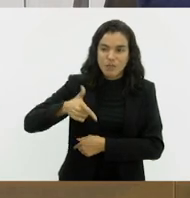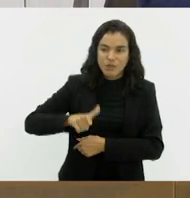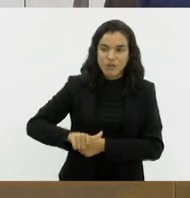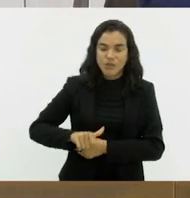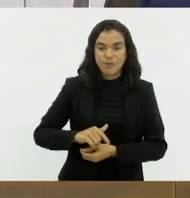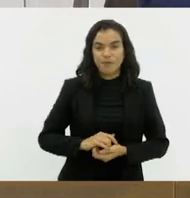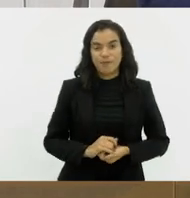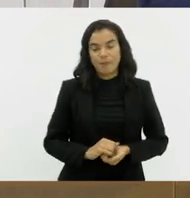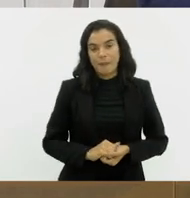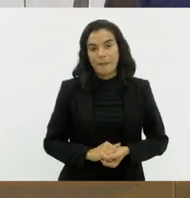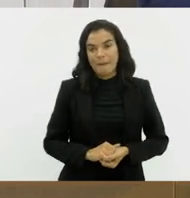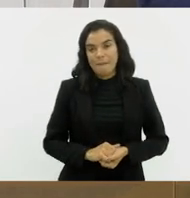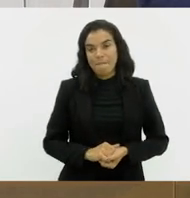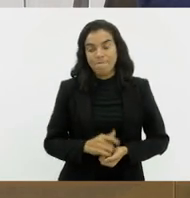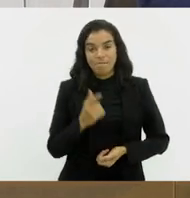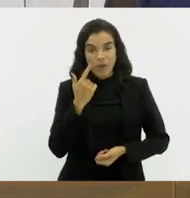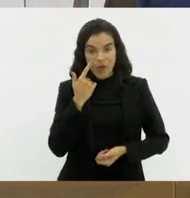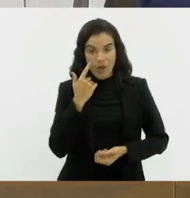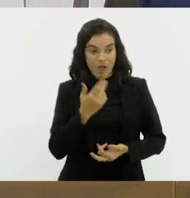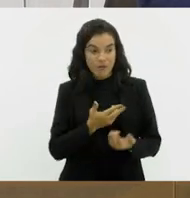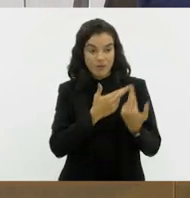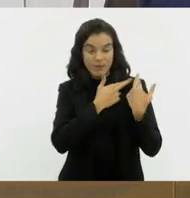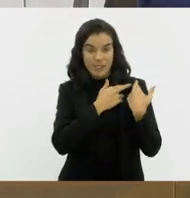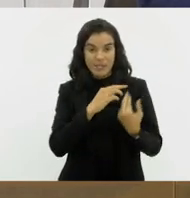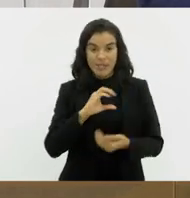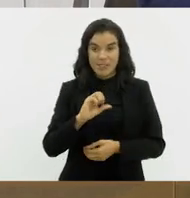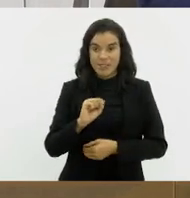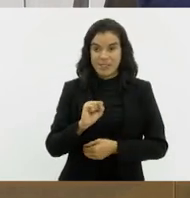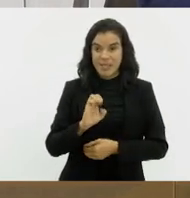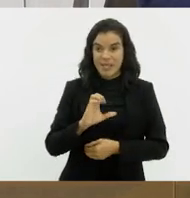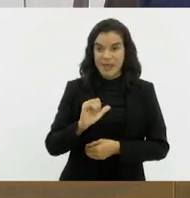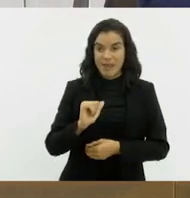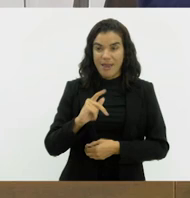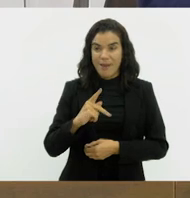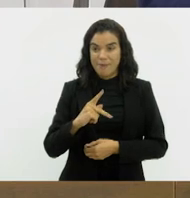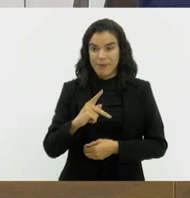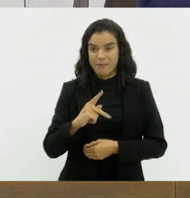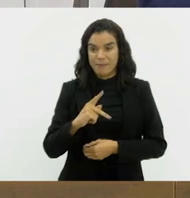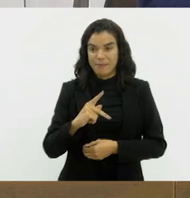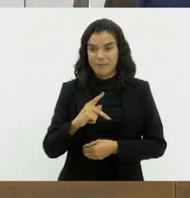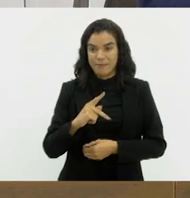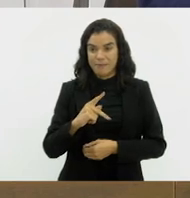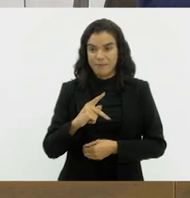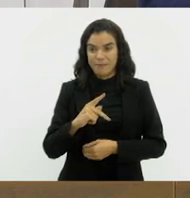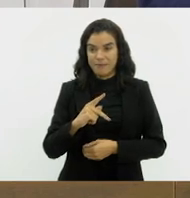né? Tá vendo? Ó, compete a SEAP, a Administração e Direção Geral do Sanatório Penal,